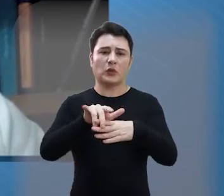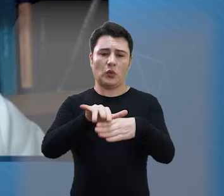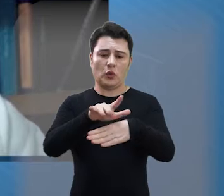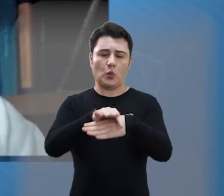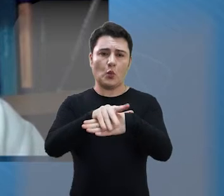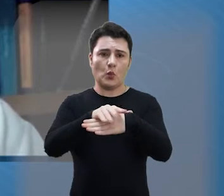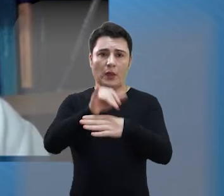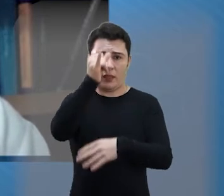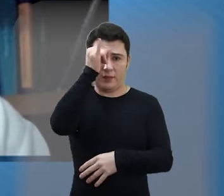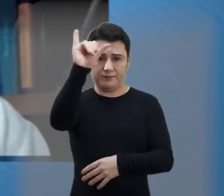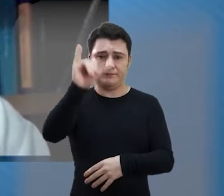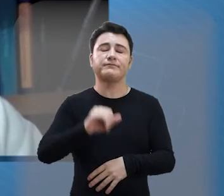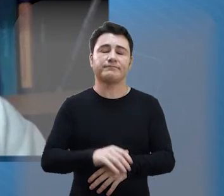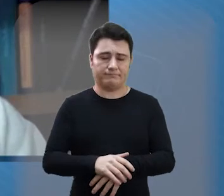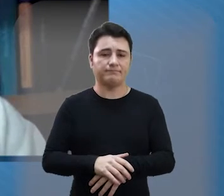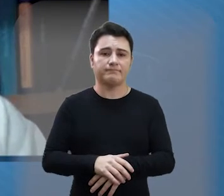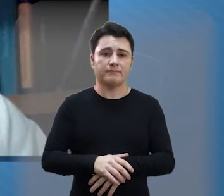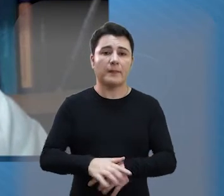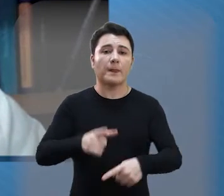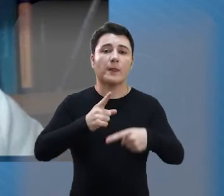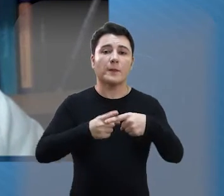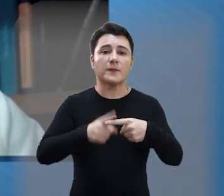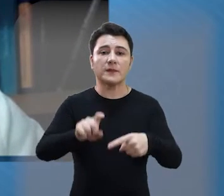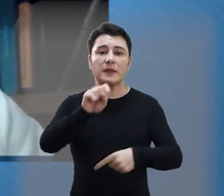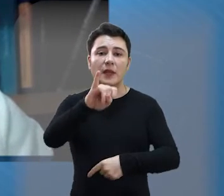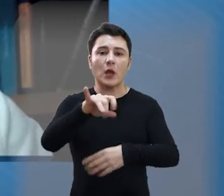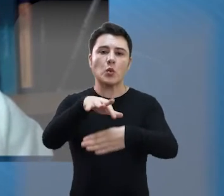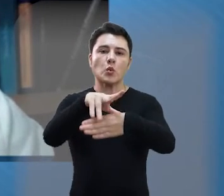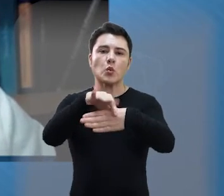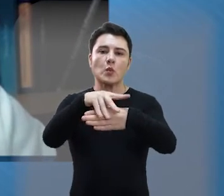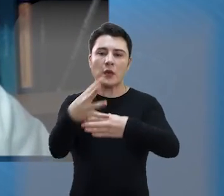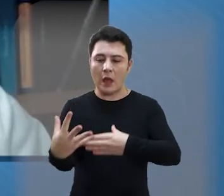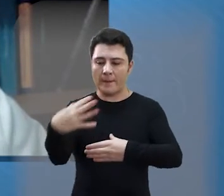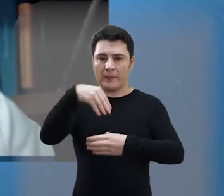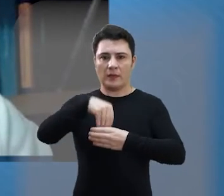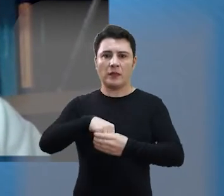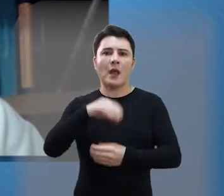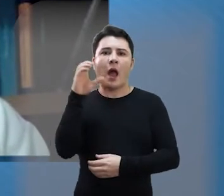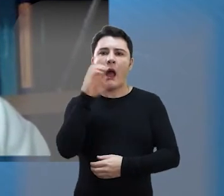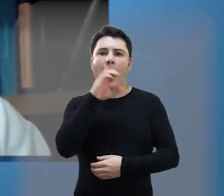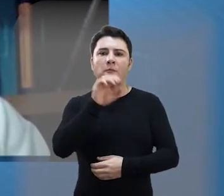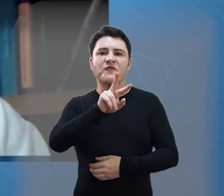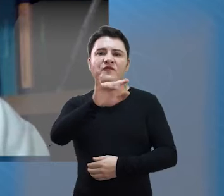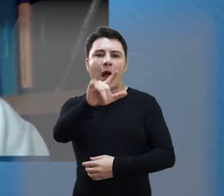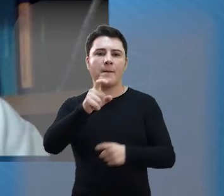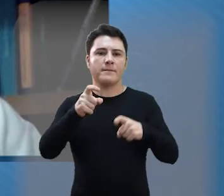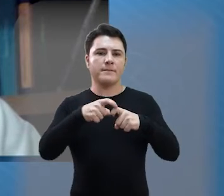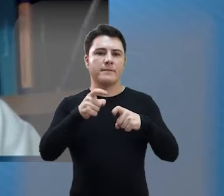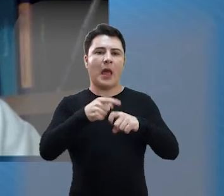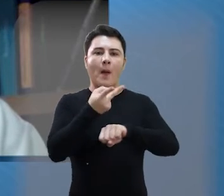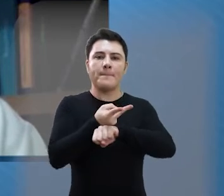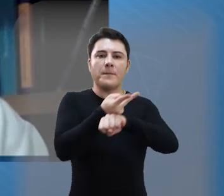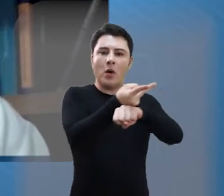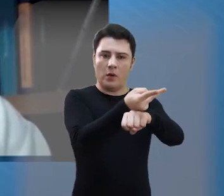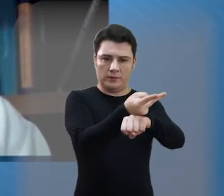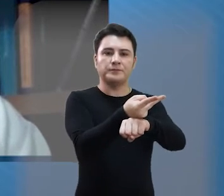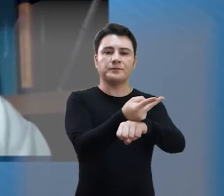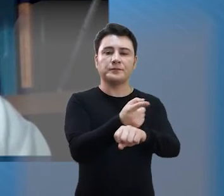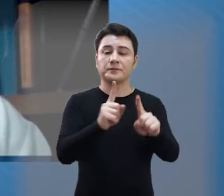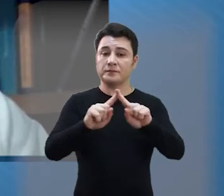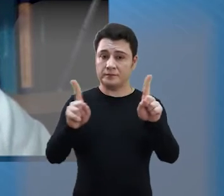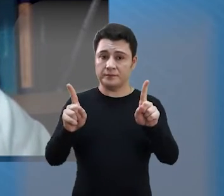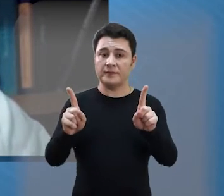ajudam muito na prevenção da doença, na procura de uma doença no começo para que não se